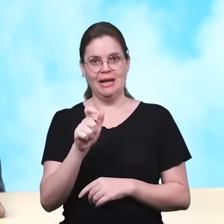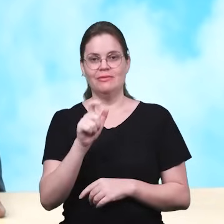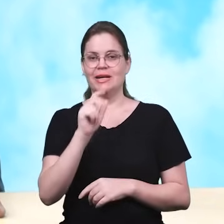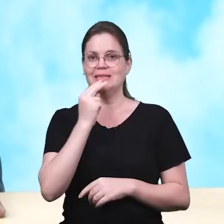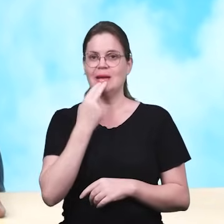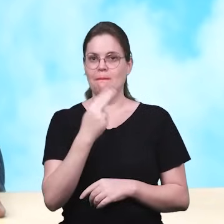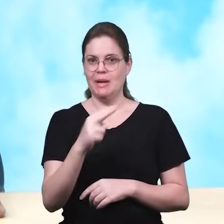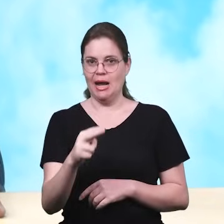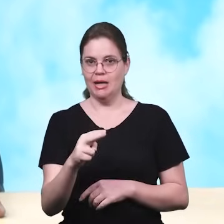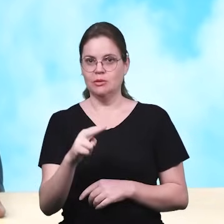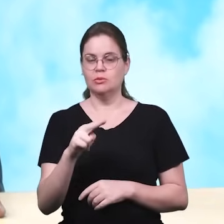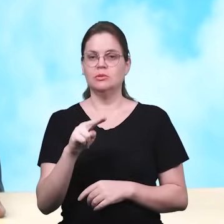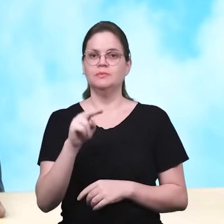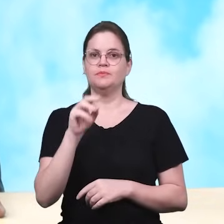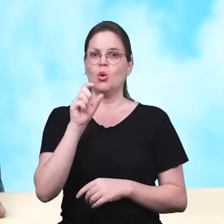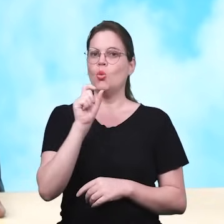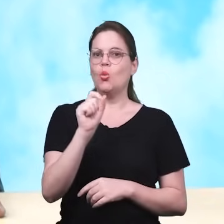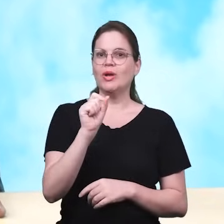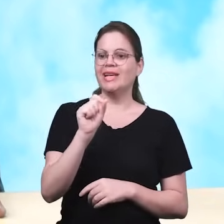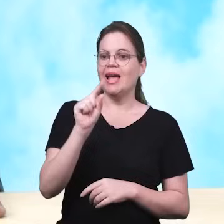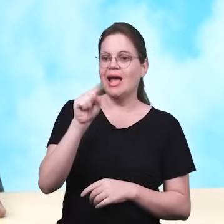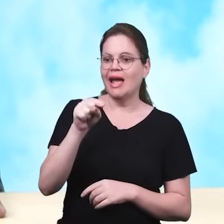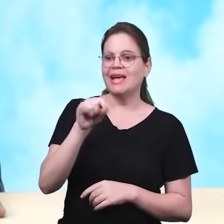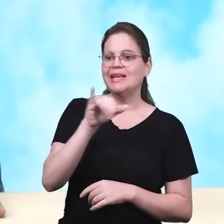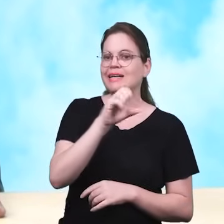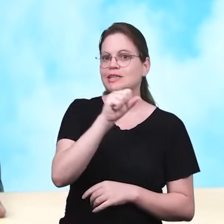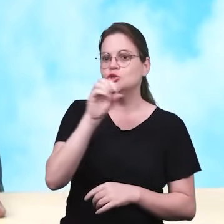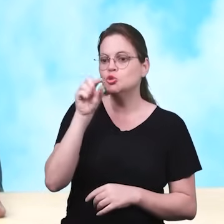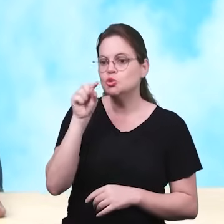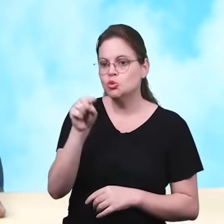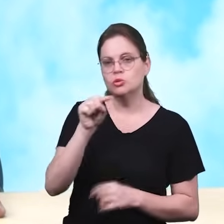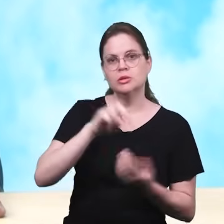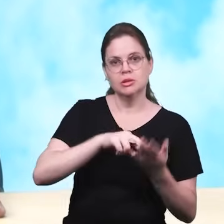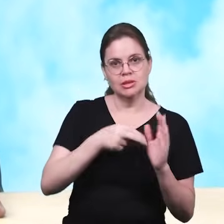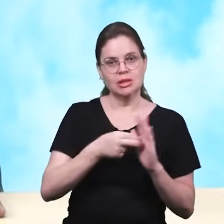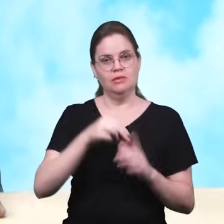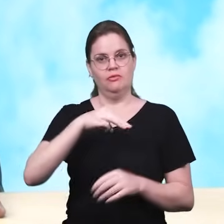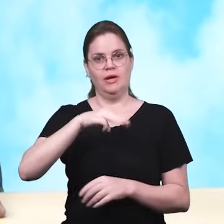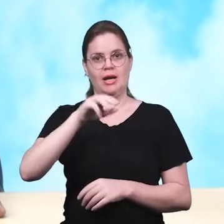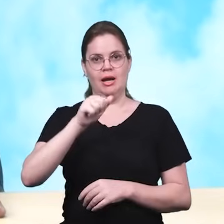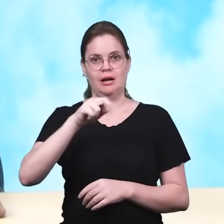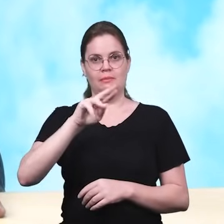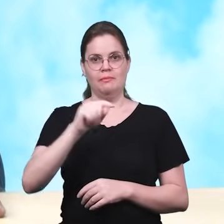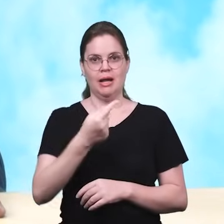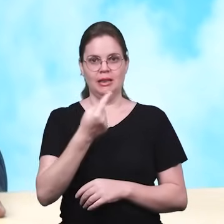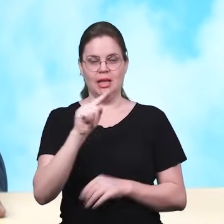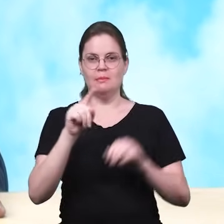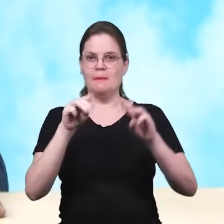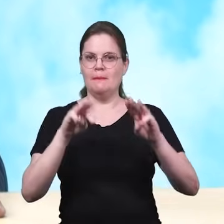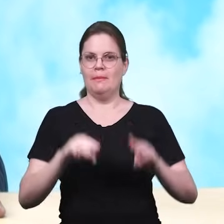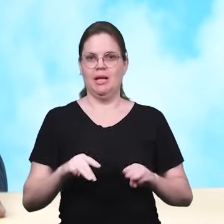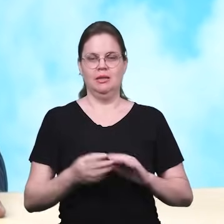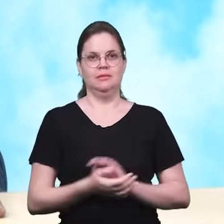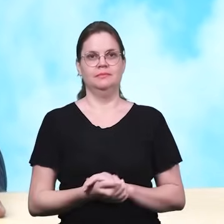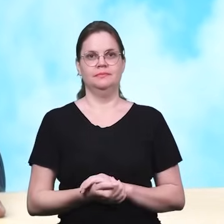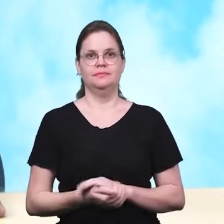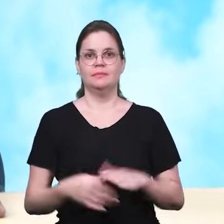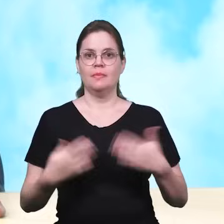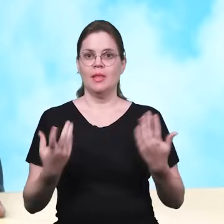isso. Quando você não sabe o que é, que veio da eternidade, a palavra de Deus chama